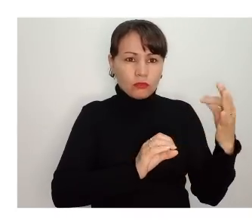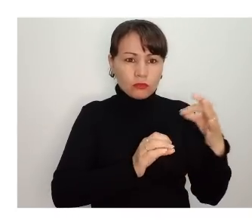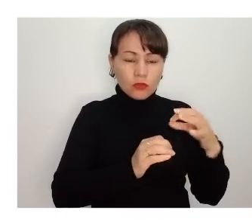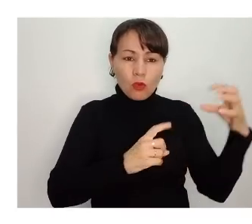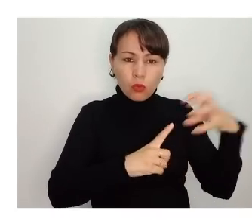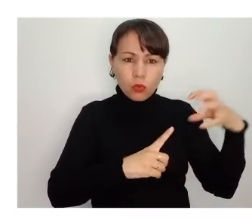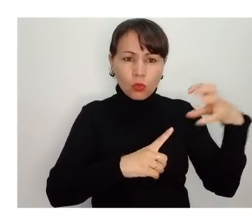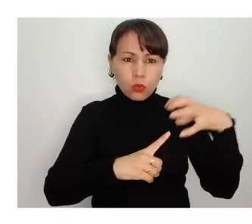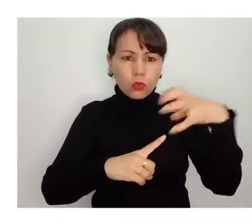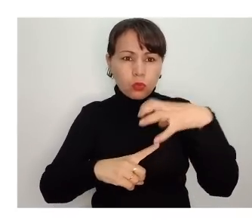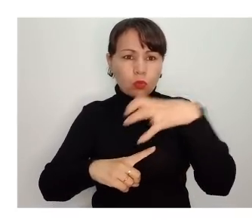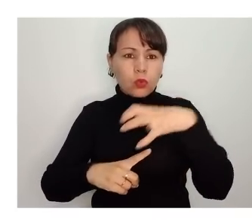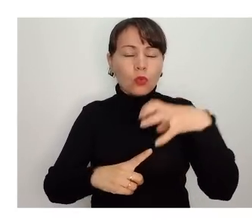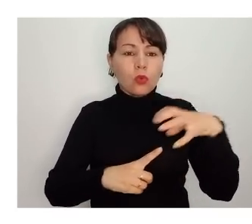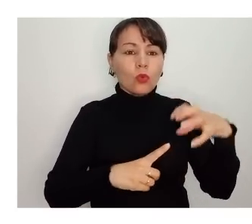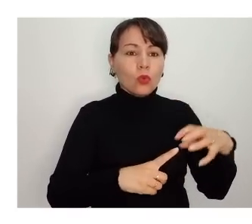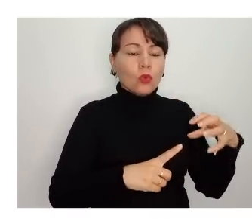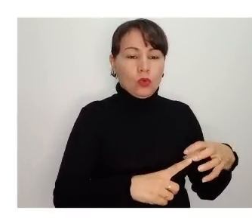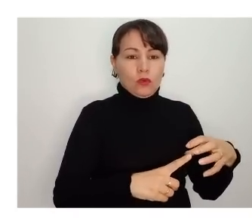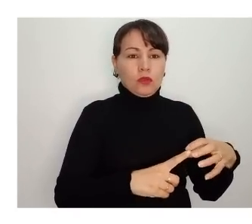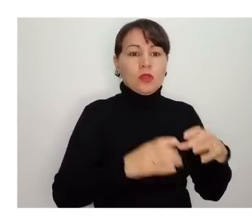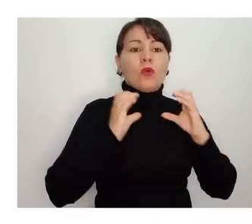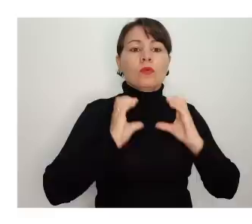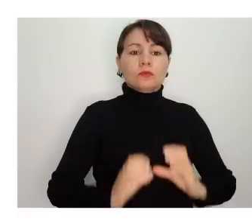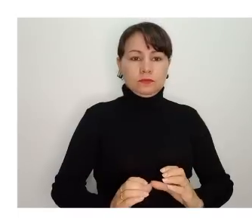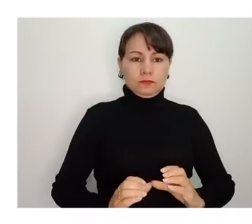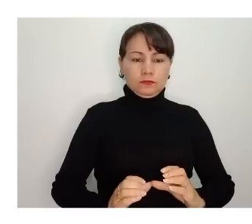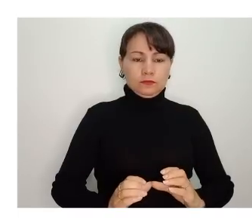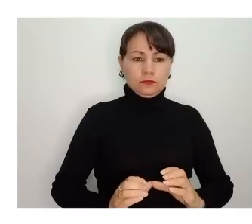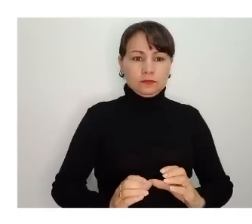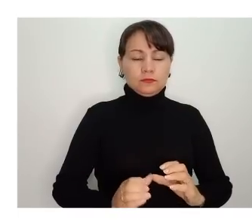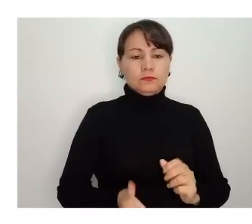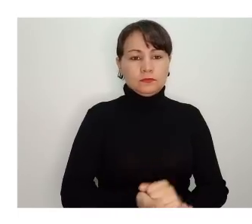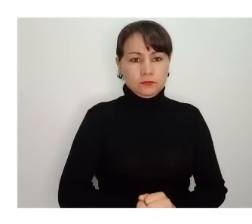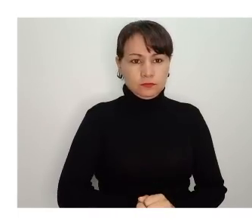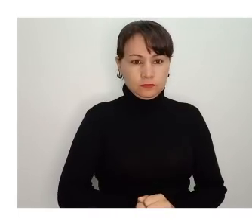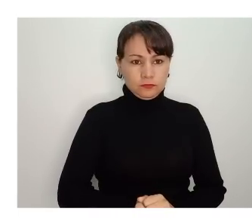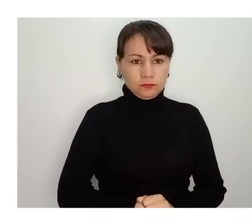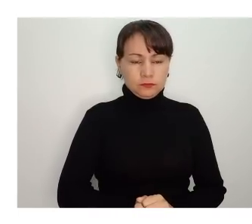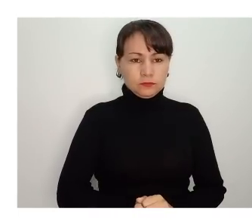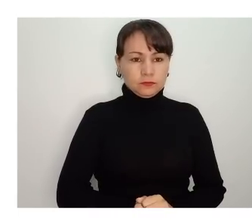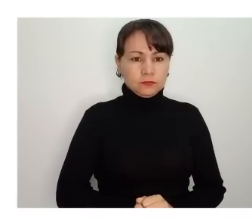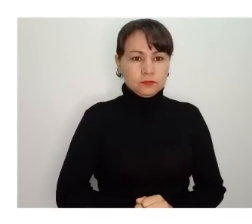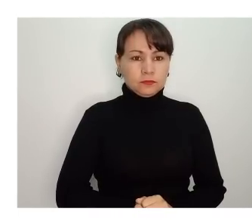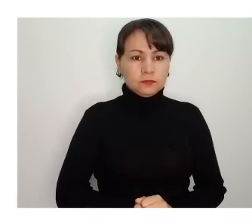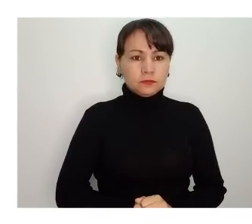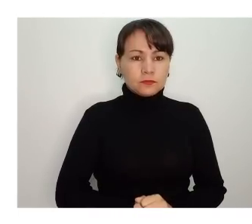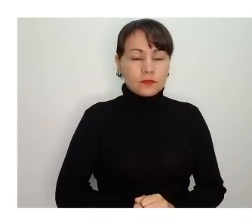essas funções vão dando o seu produto final, o comportamento.